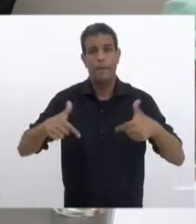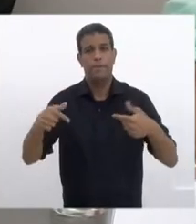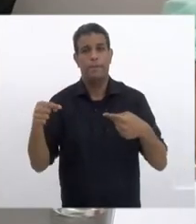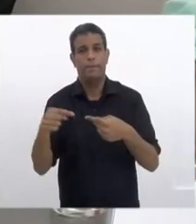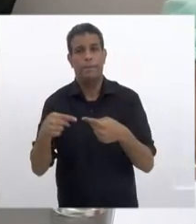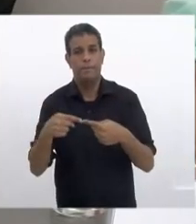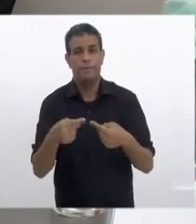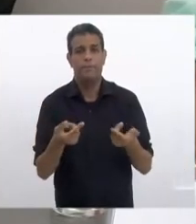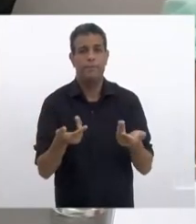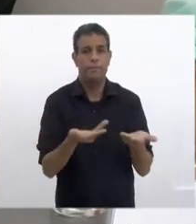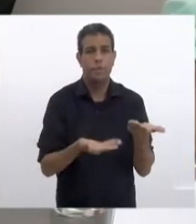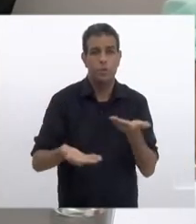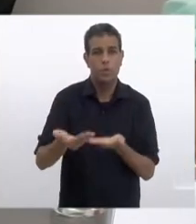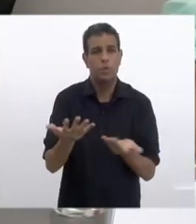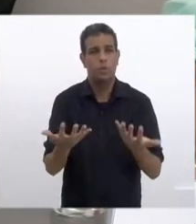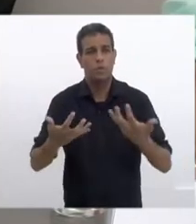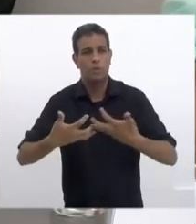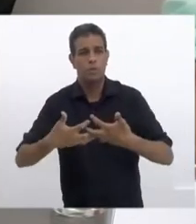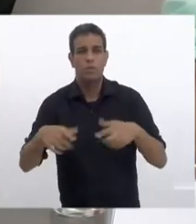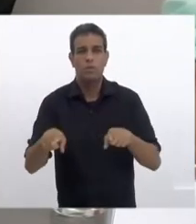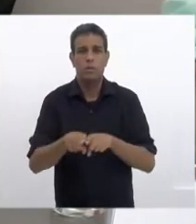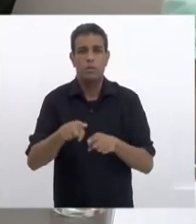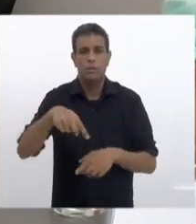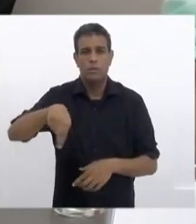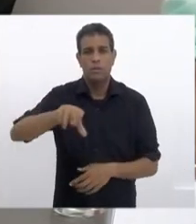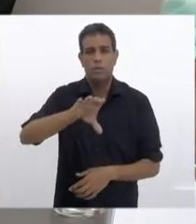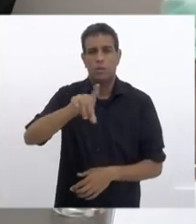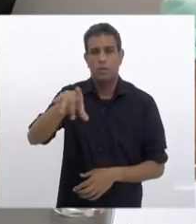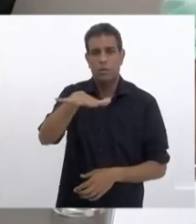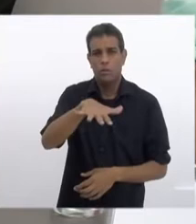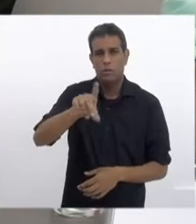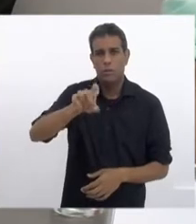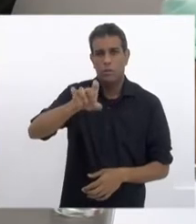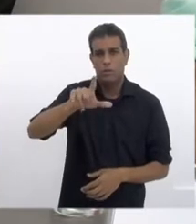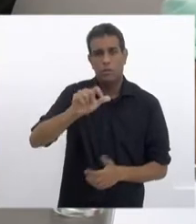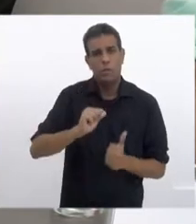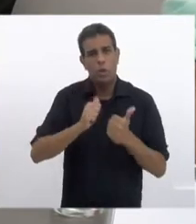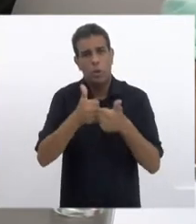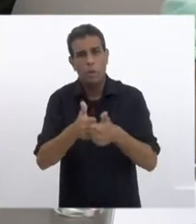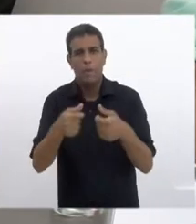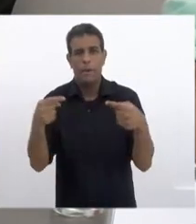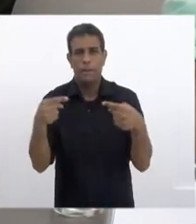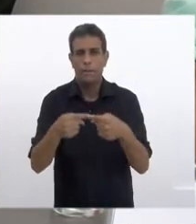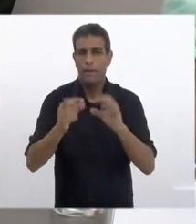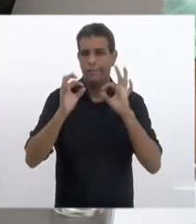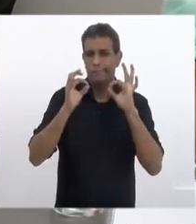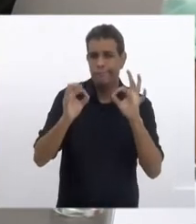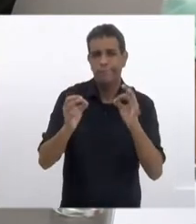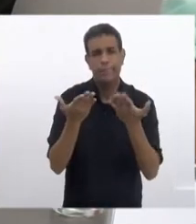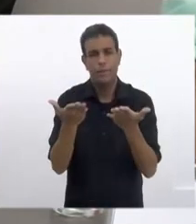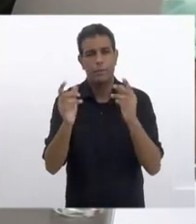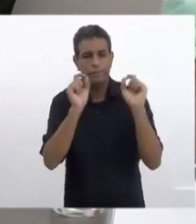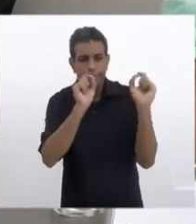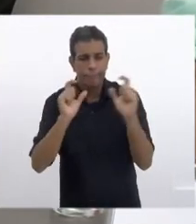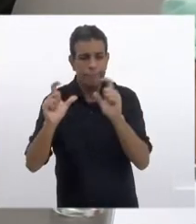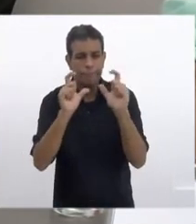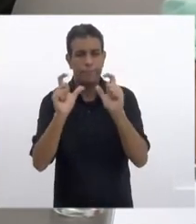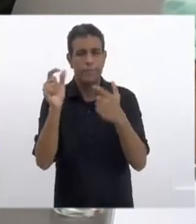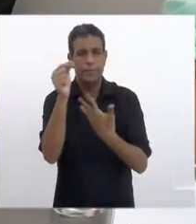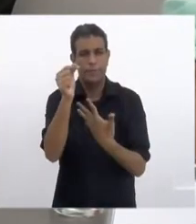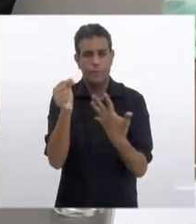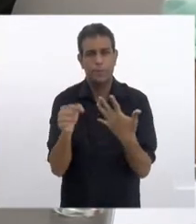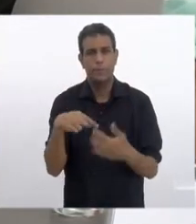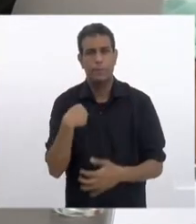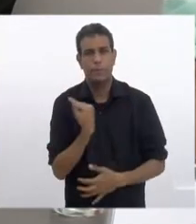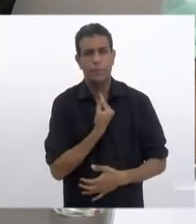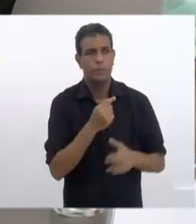os privados de liberdade. Aqui o nosso coordenador Daniel Elia, que acompanha o atenção psicossocial, e